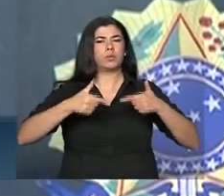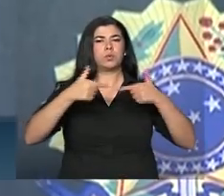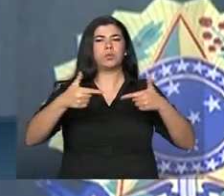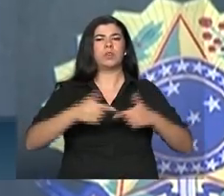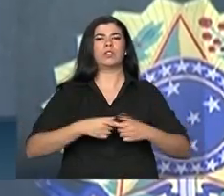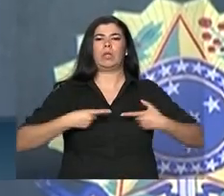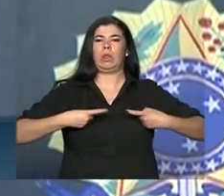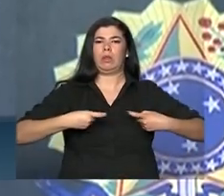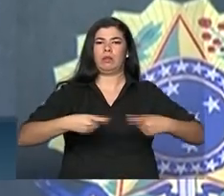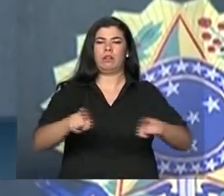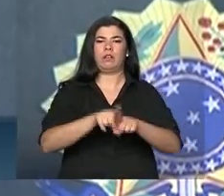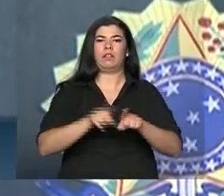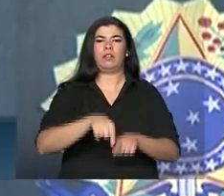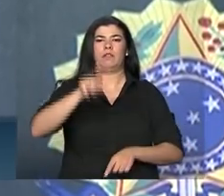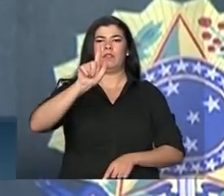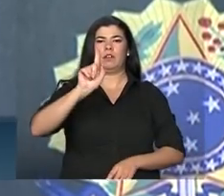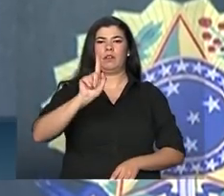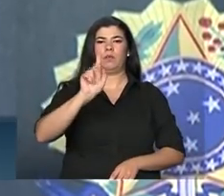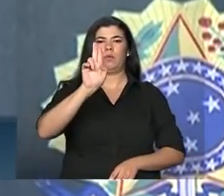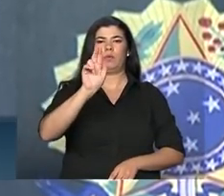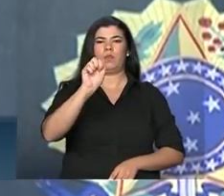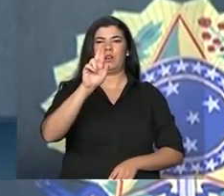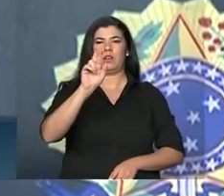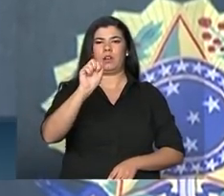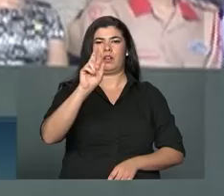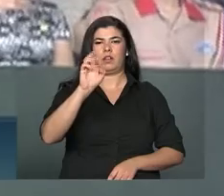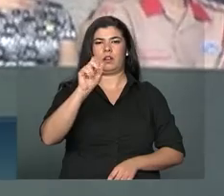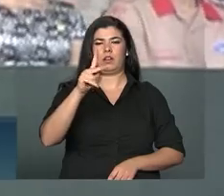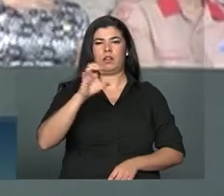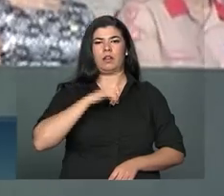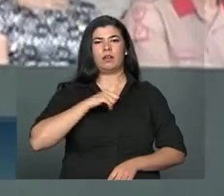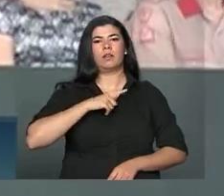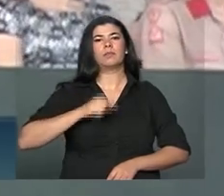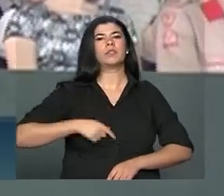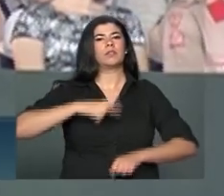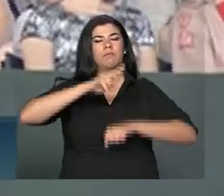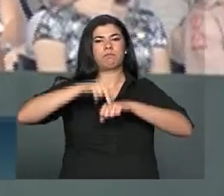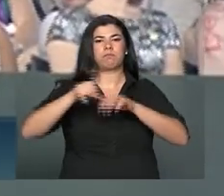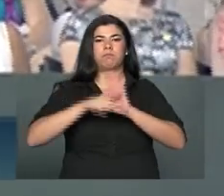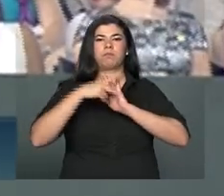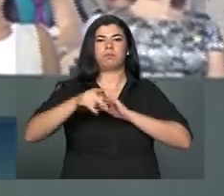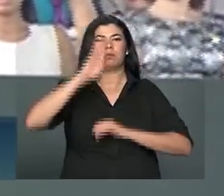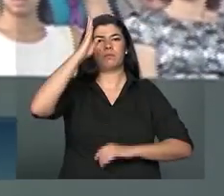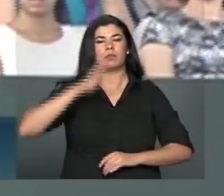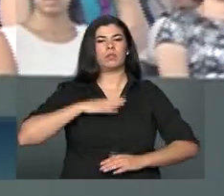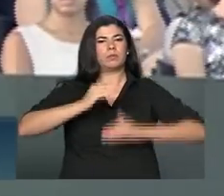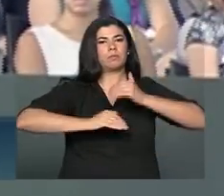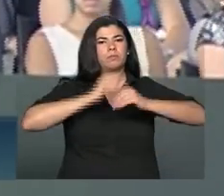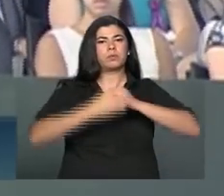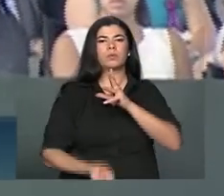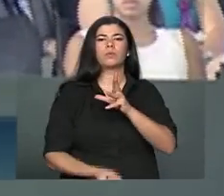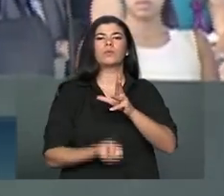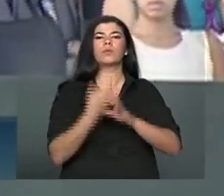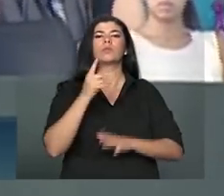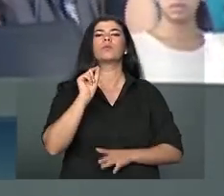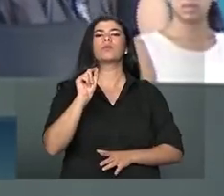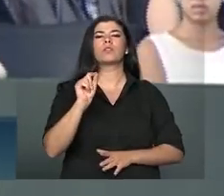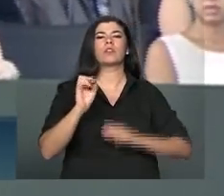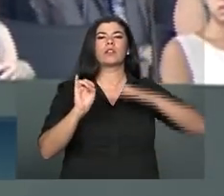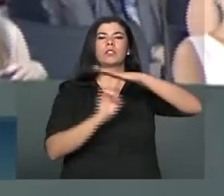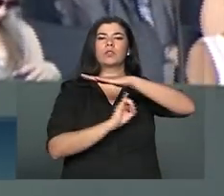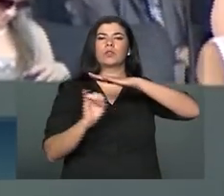Guararapes, patriotas brasileiros começaram a construir a identidade de uma instituição que se